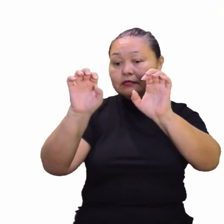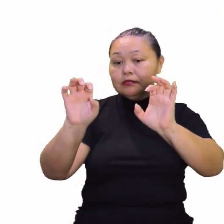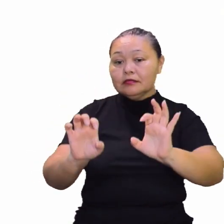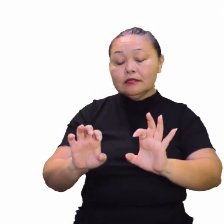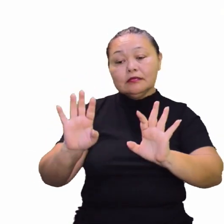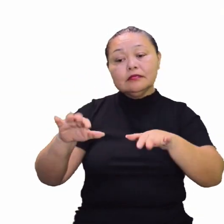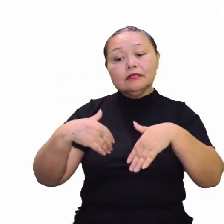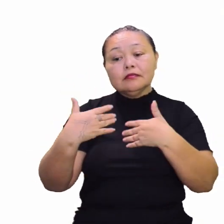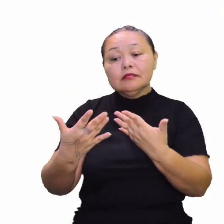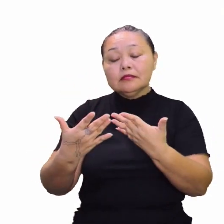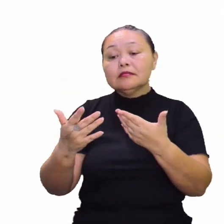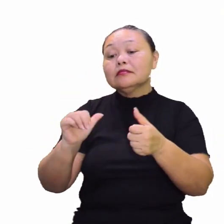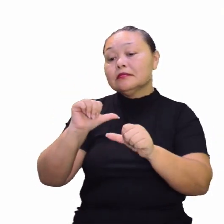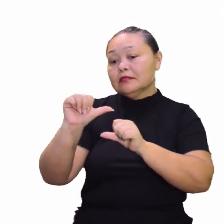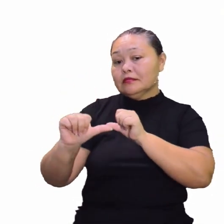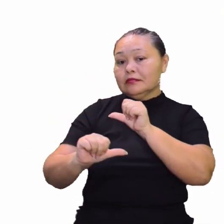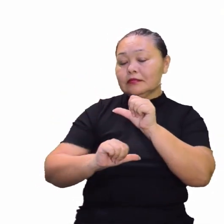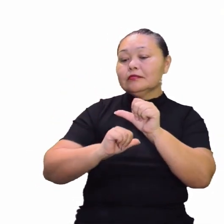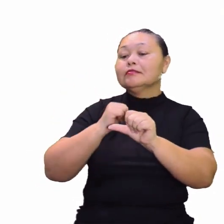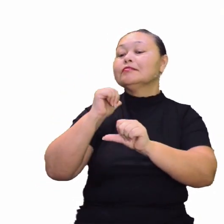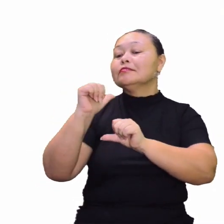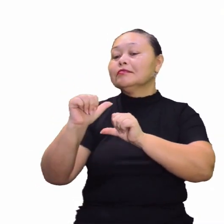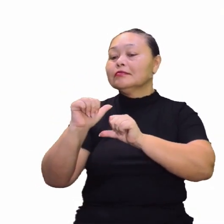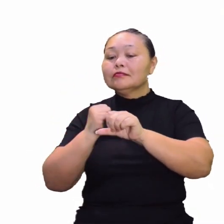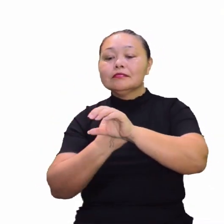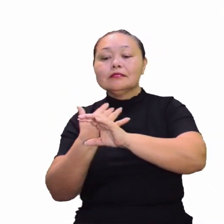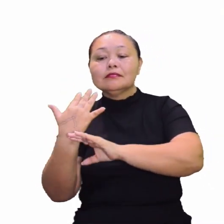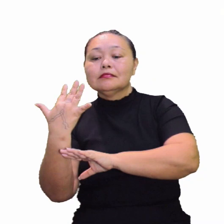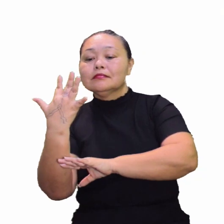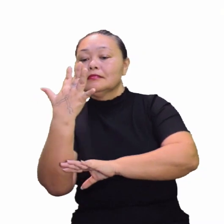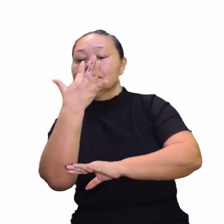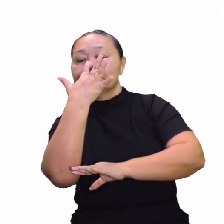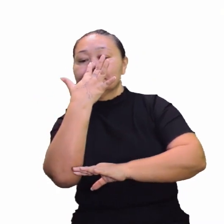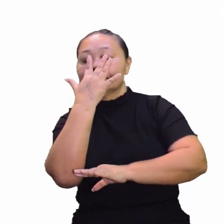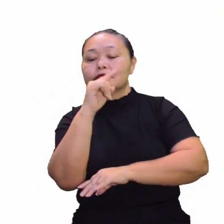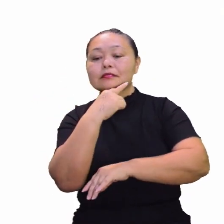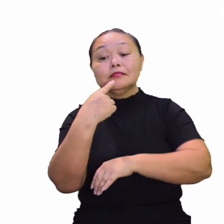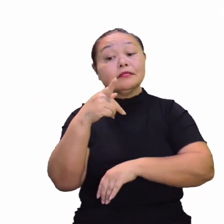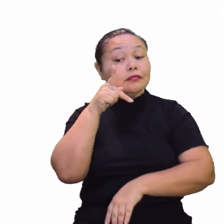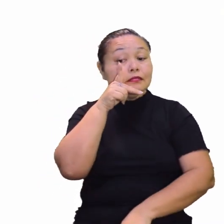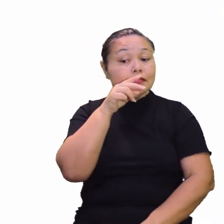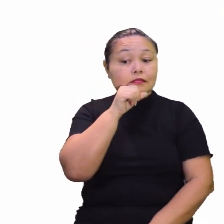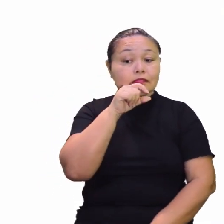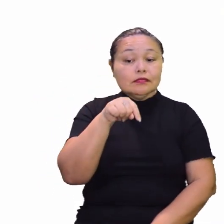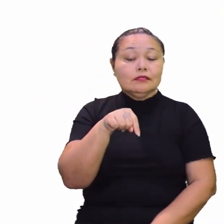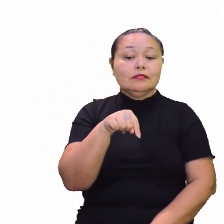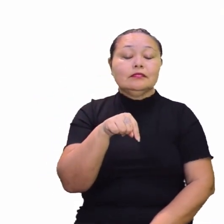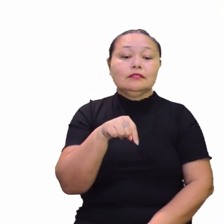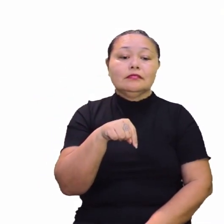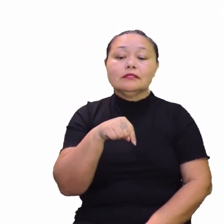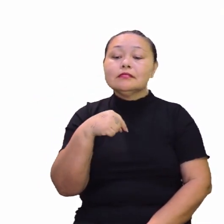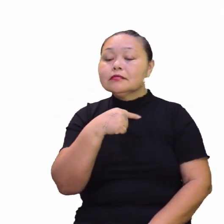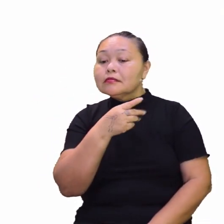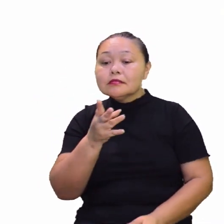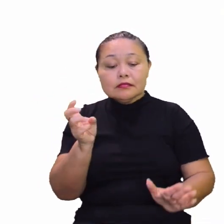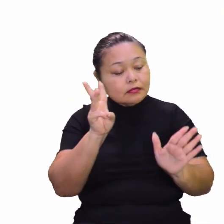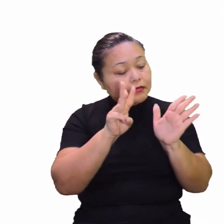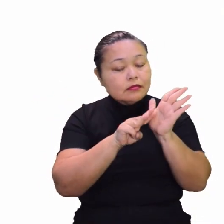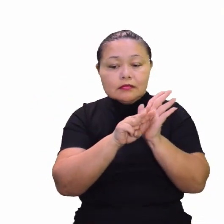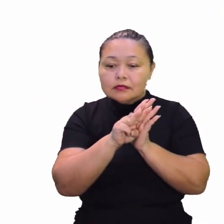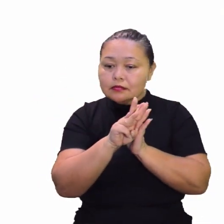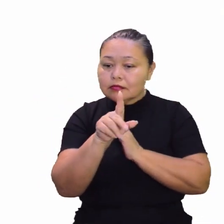infraestrutura, obviamente que vai transformar a paisagem. Exatamente. Quando a gente anda aqui por Porto Velho, Rogério, ali pelo Rio